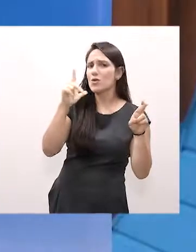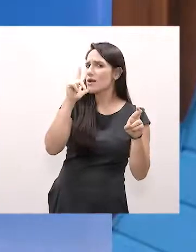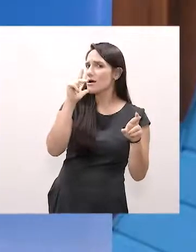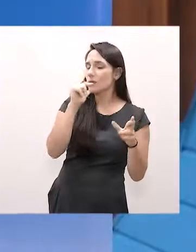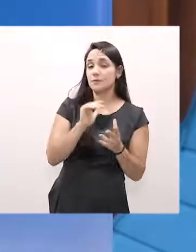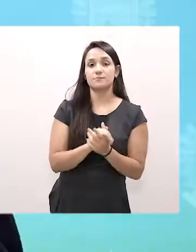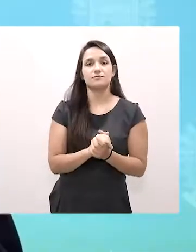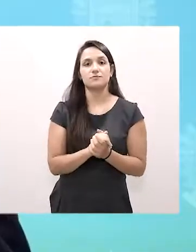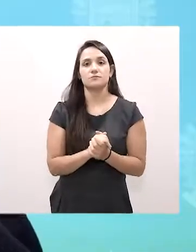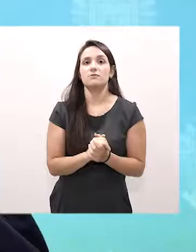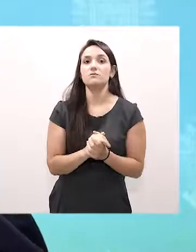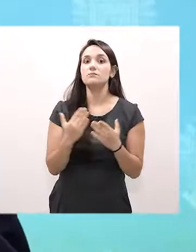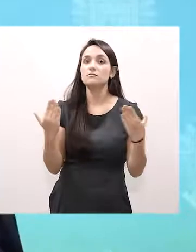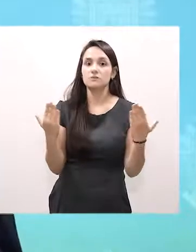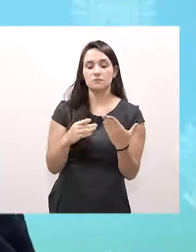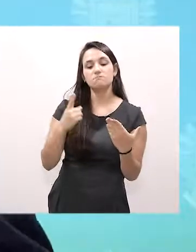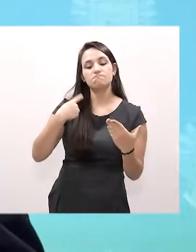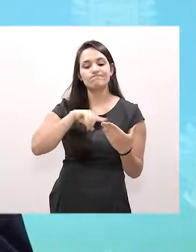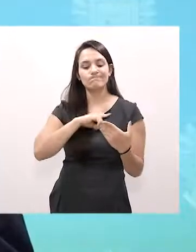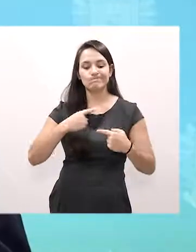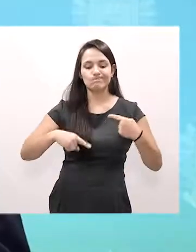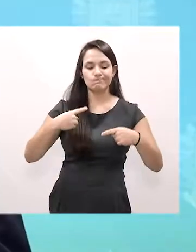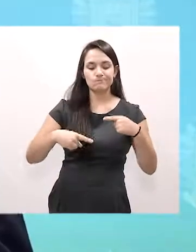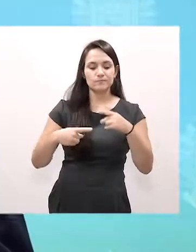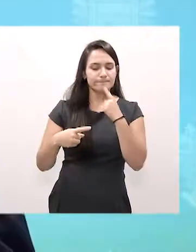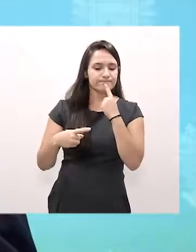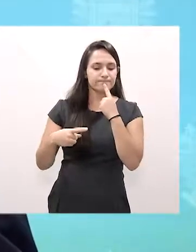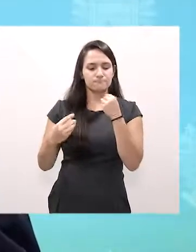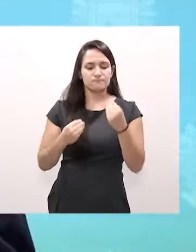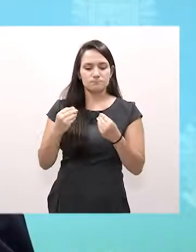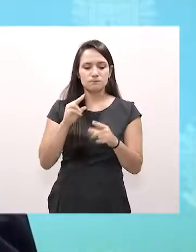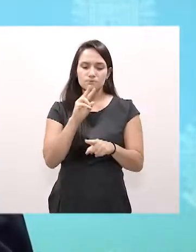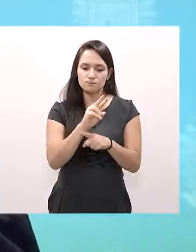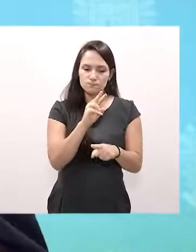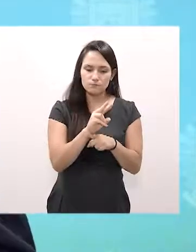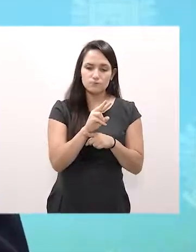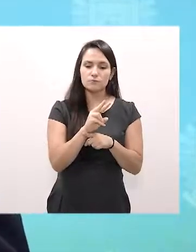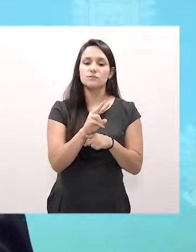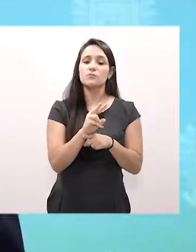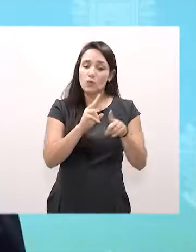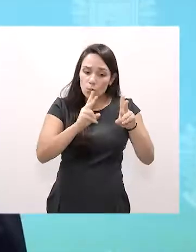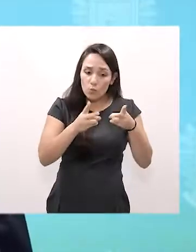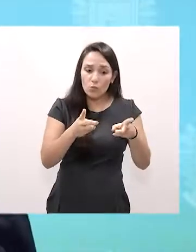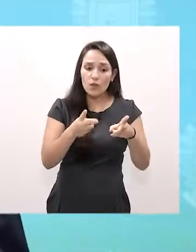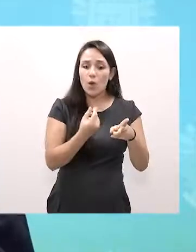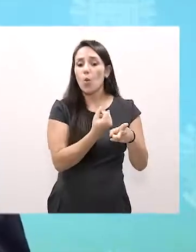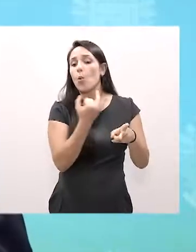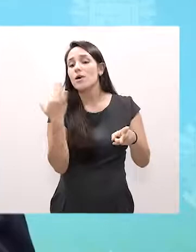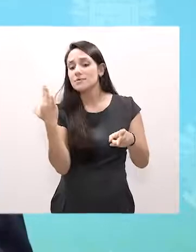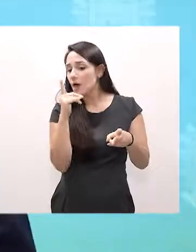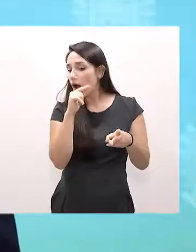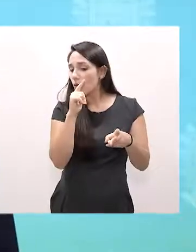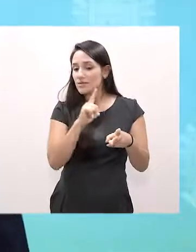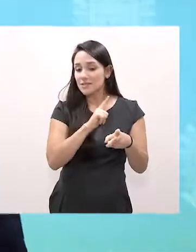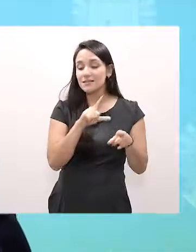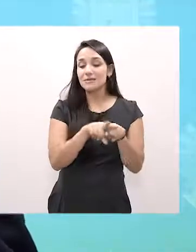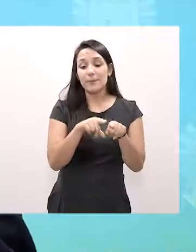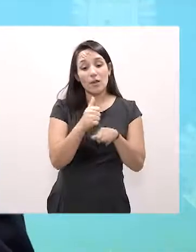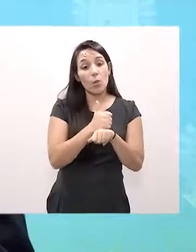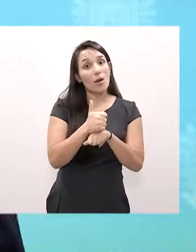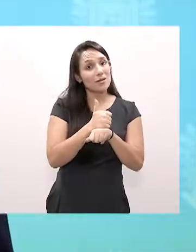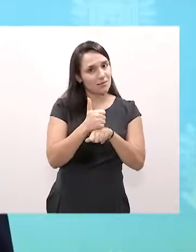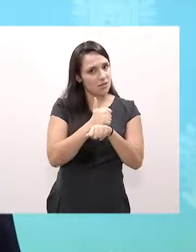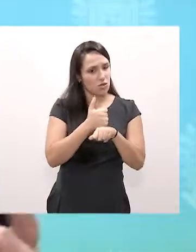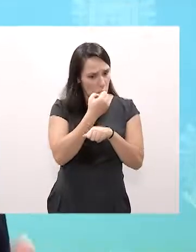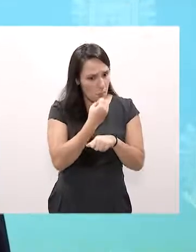recurso natural. O grande momento a gente entrar nessa discussão é de como preservar e manter a qualidade desse recurso hídrico. São